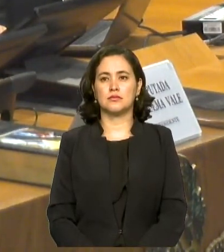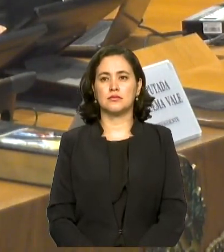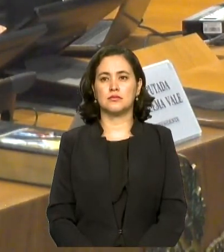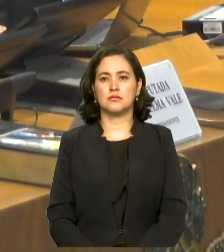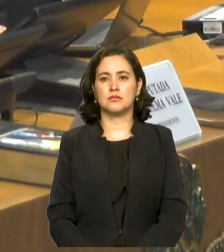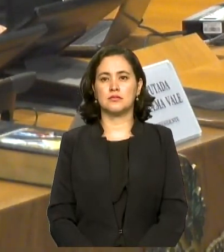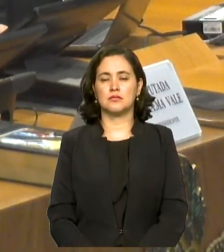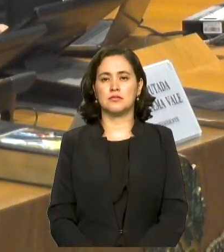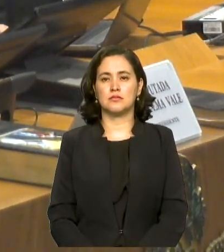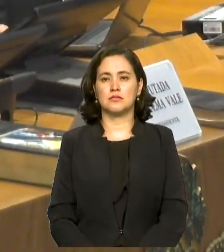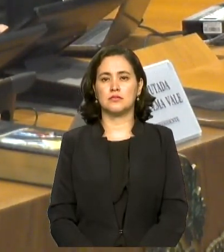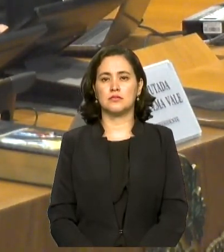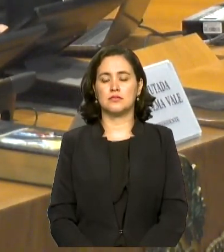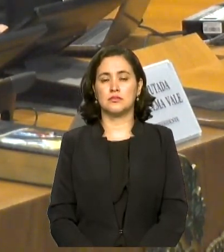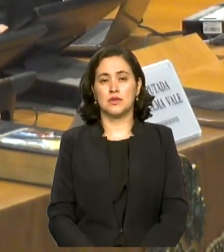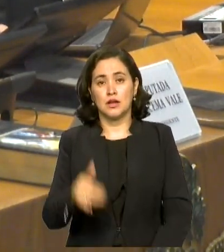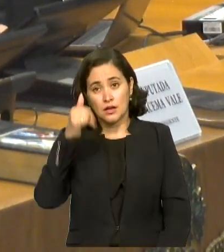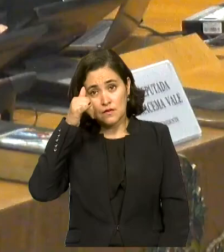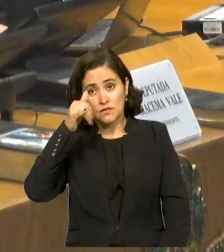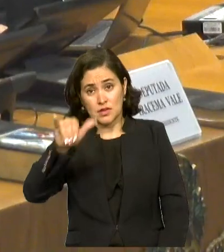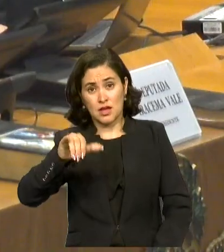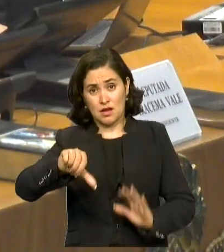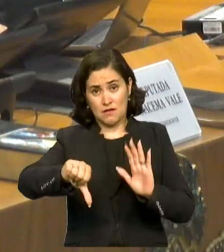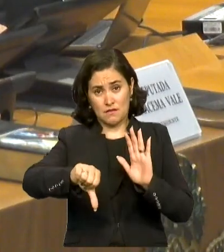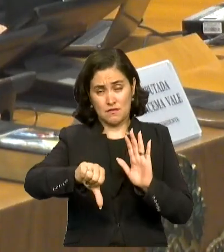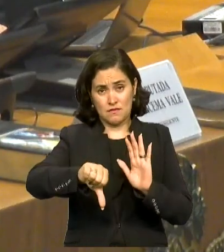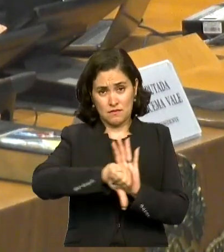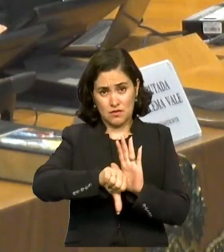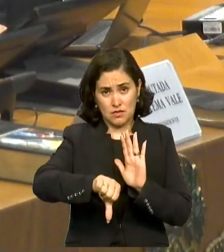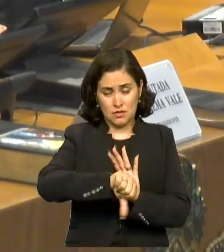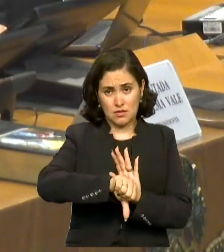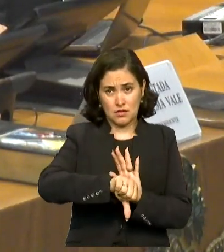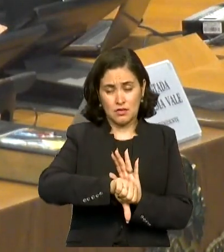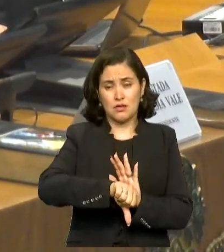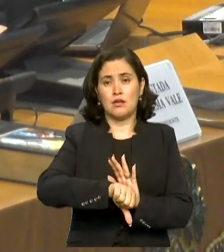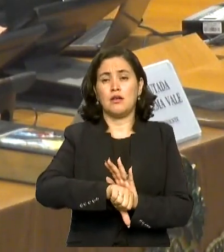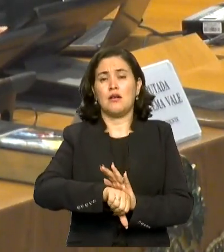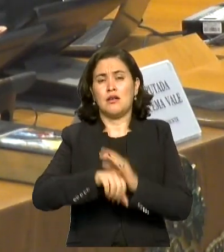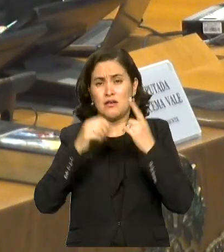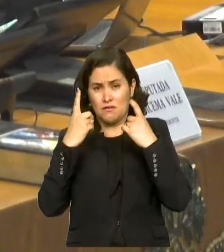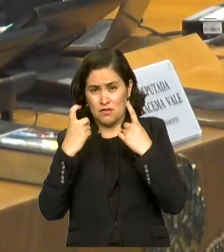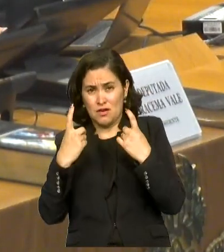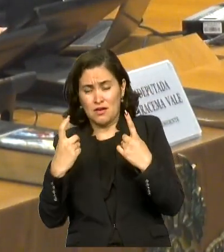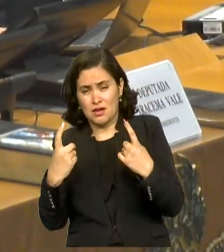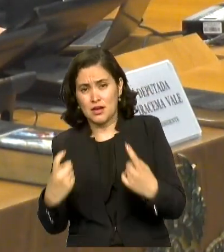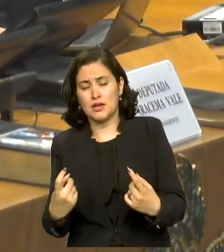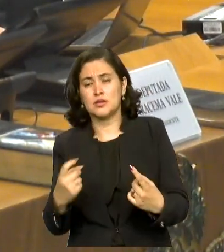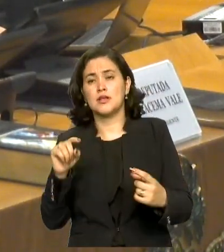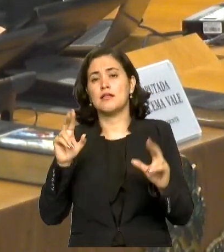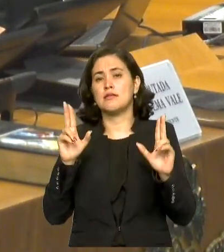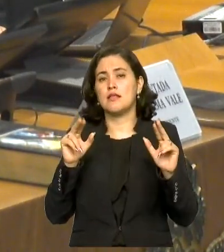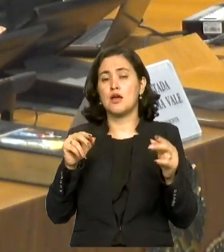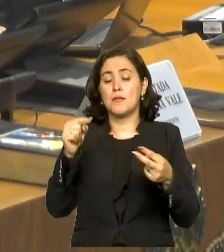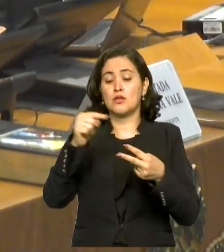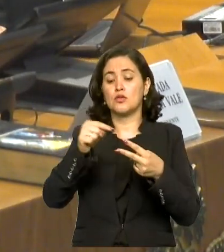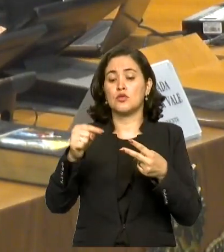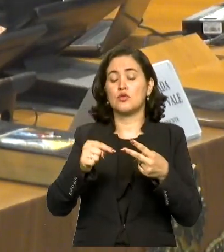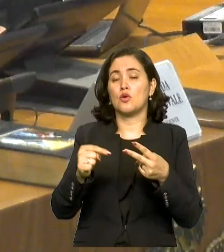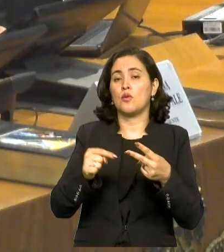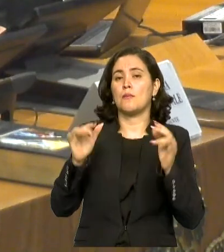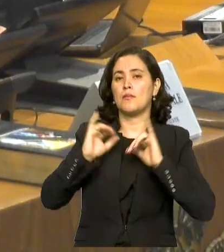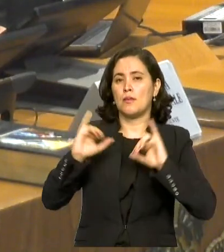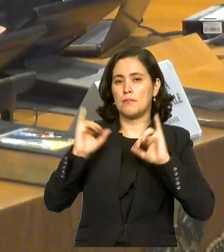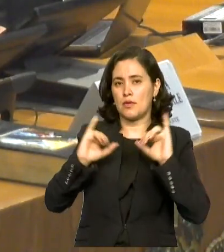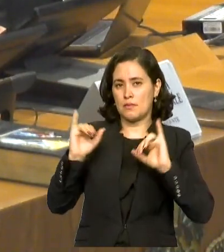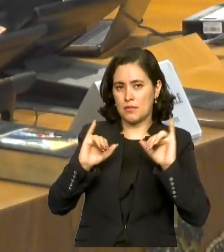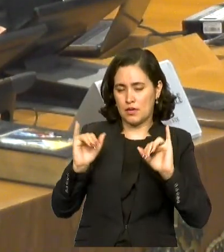Combate à violência foi tema dos dois pronunciamentos aqui nesse primeiro momento do pequeno expediente. Segue agora o deputado